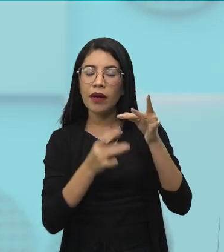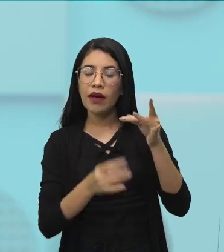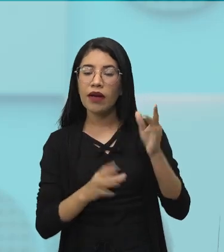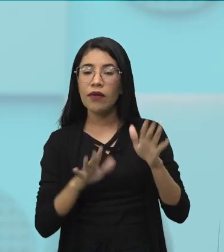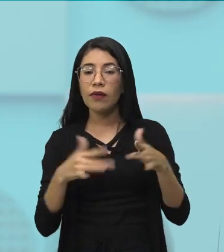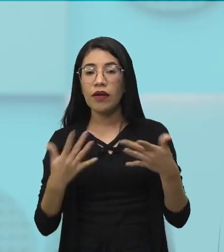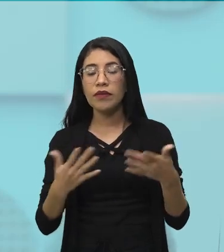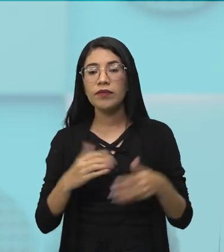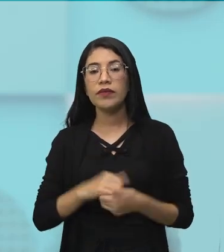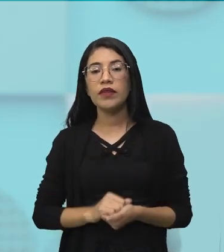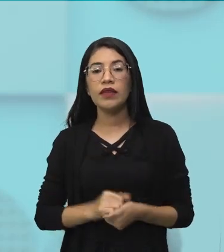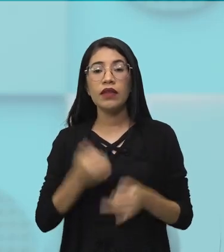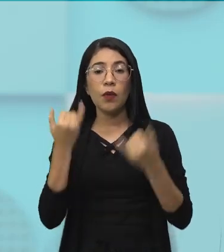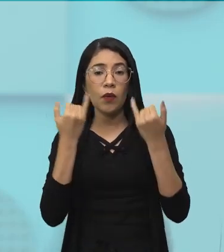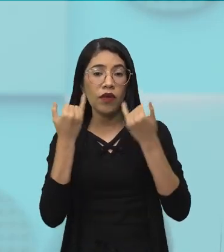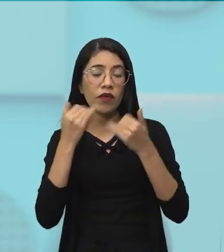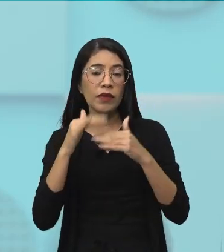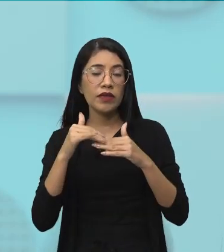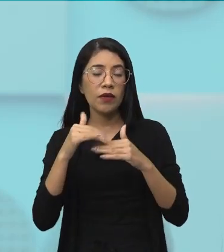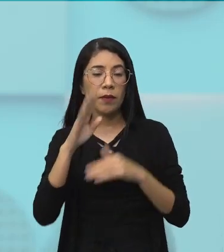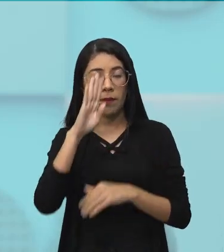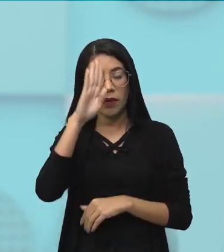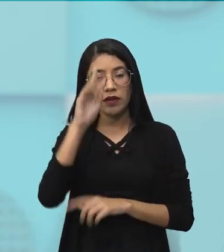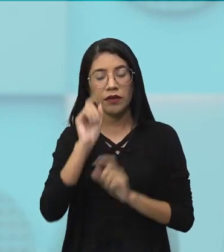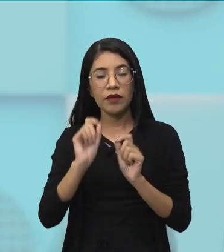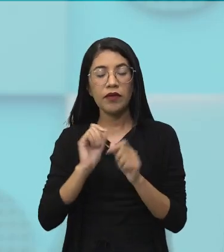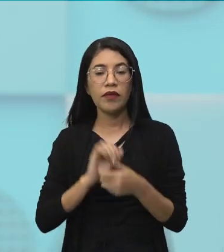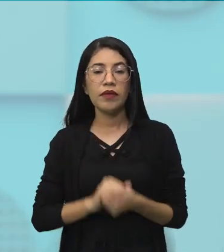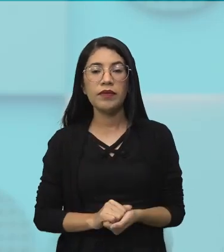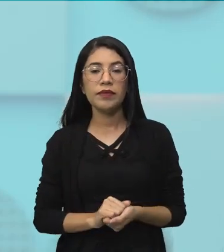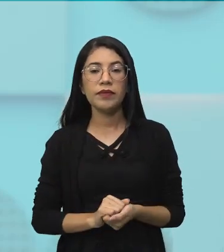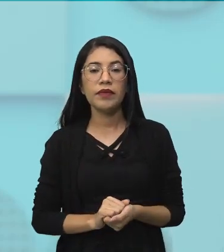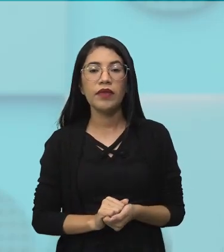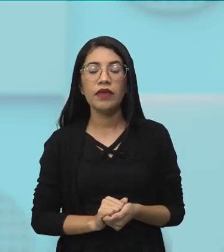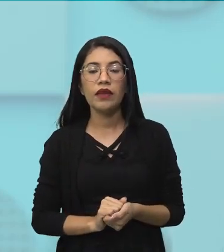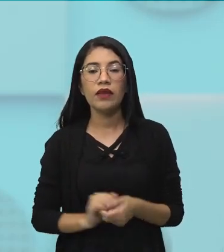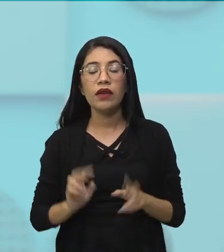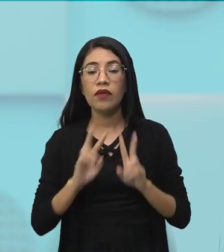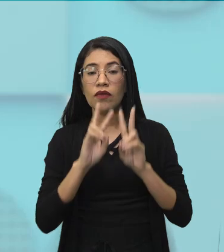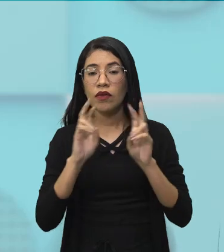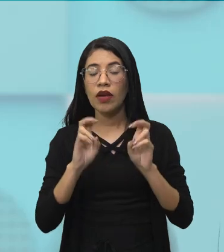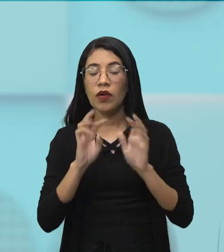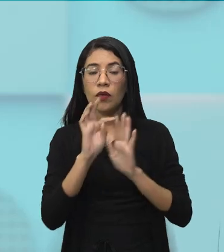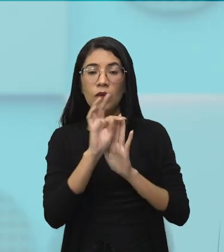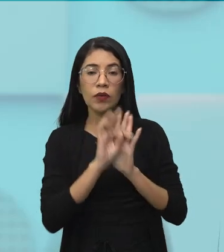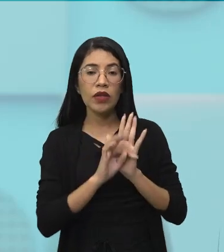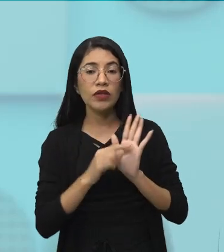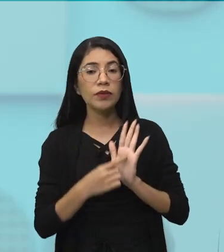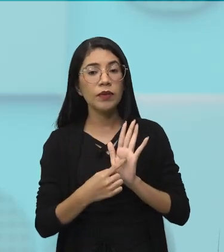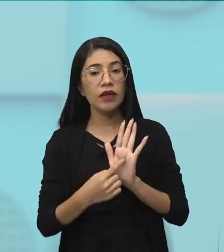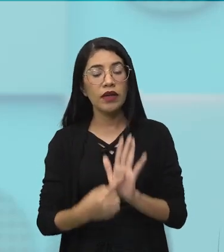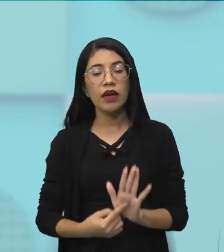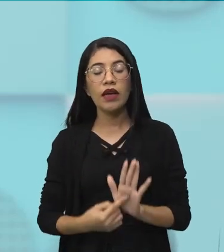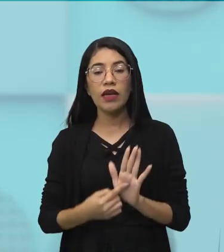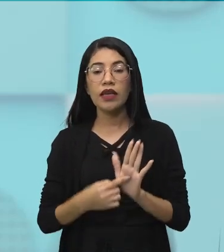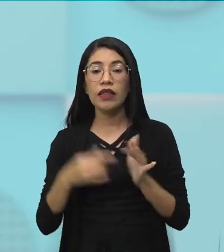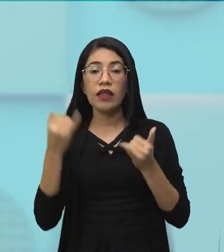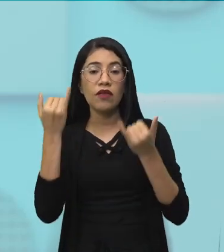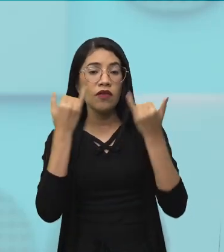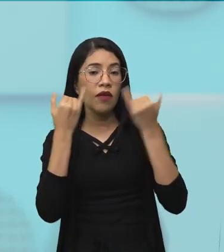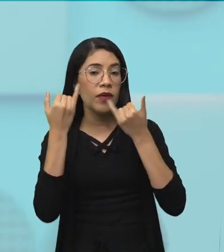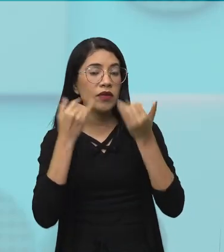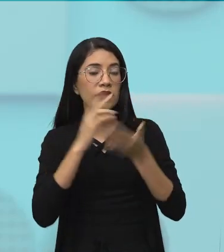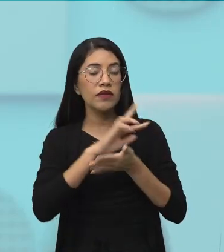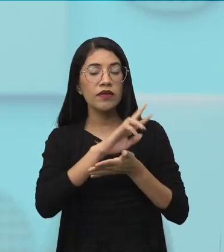que a maior informação dentro desse texto foi o quê? Um texto expositivo de